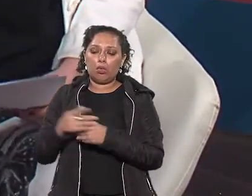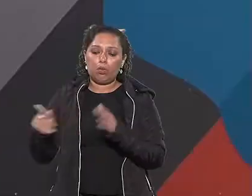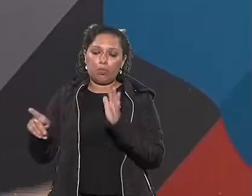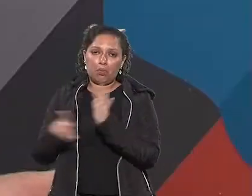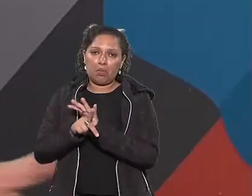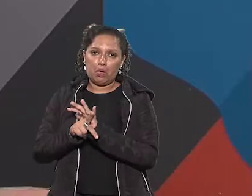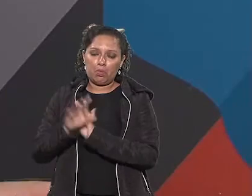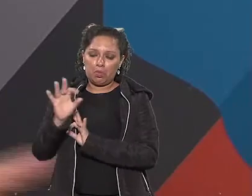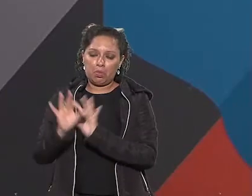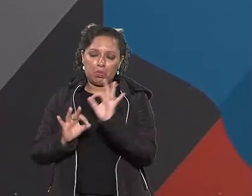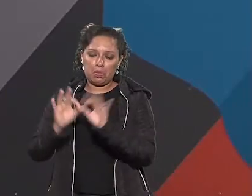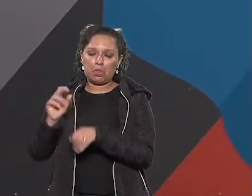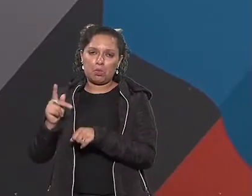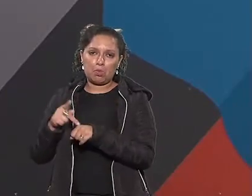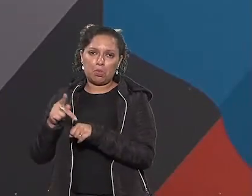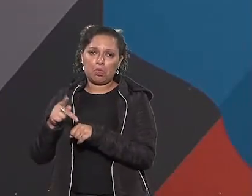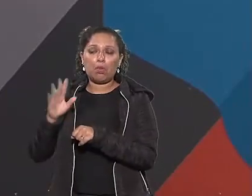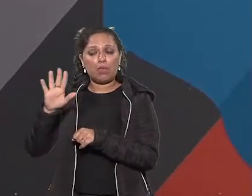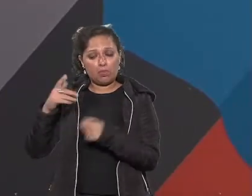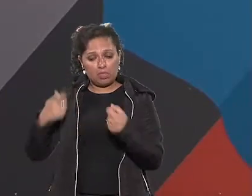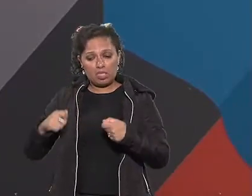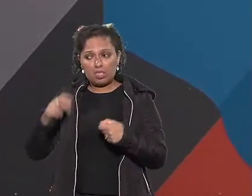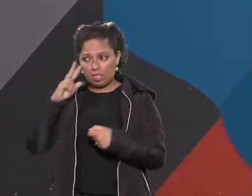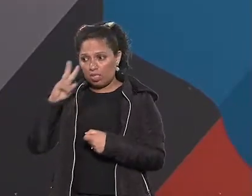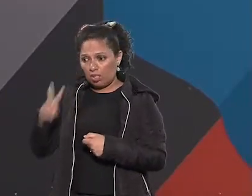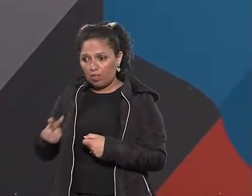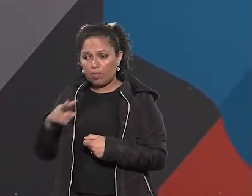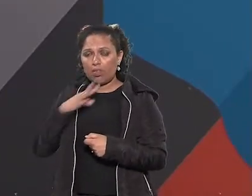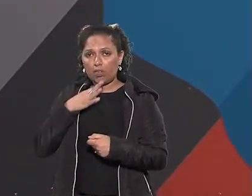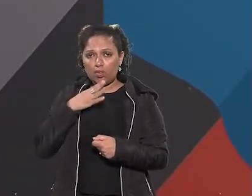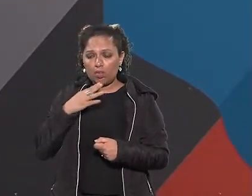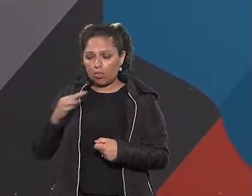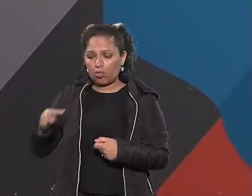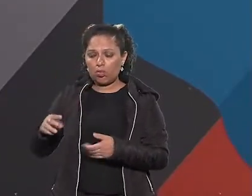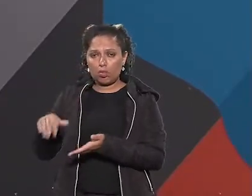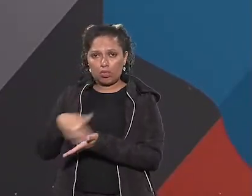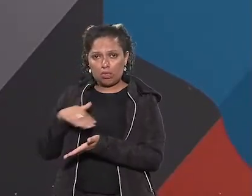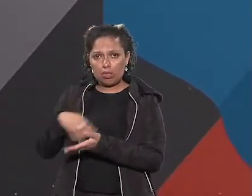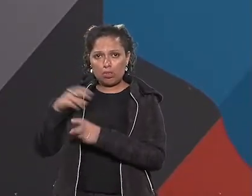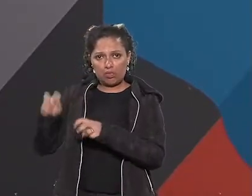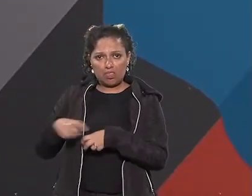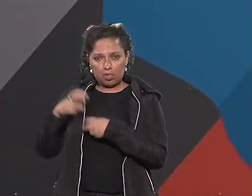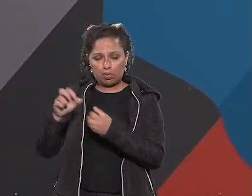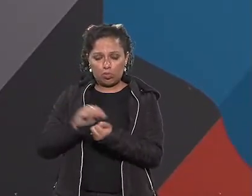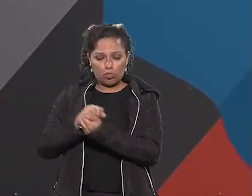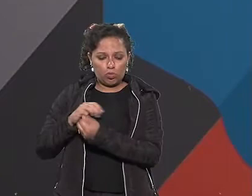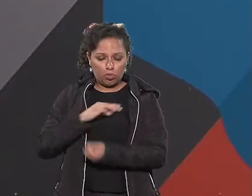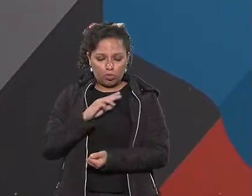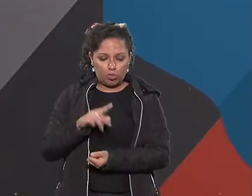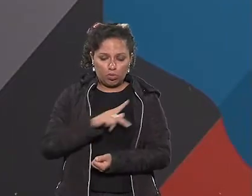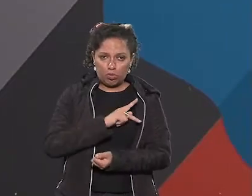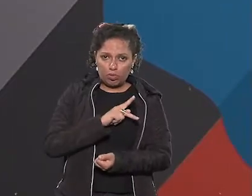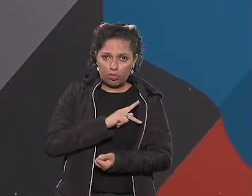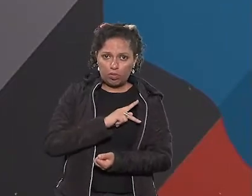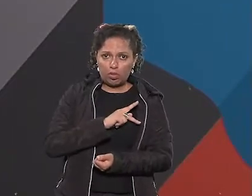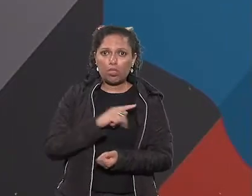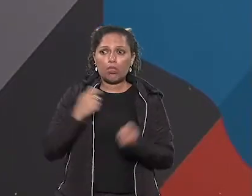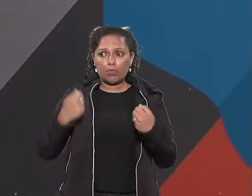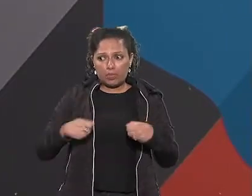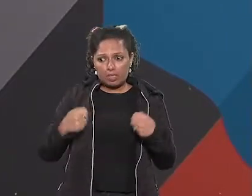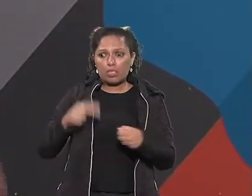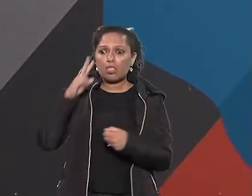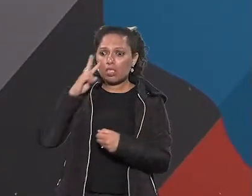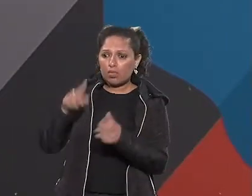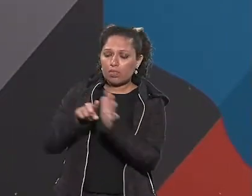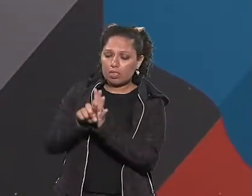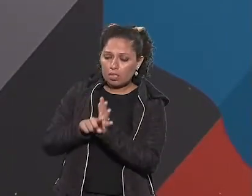produção. Mas é um dado sigiloso, tem que ser compartilhado para que nem a Fazenda do Ministério Público divulgue para as outras empresas,